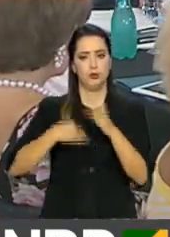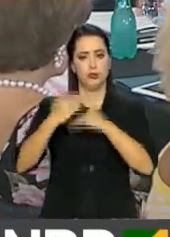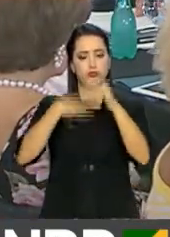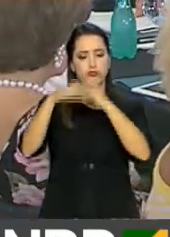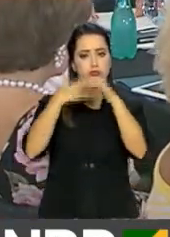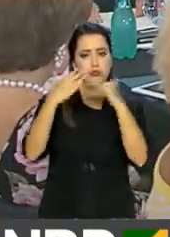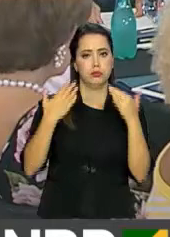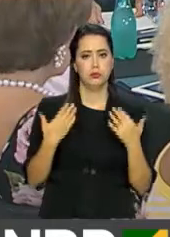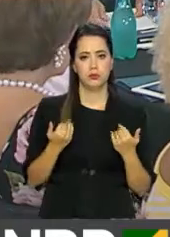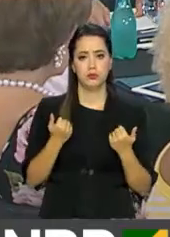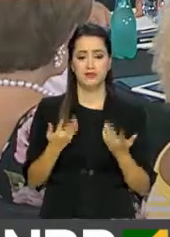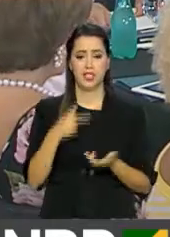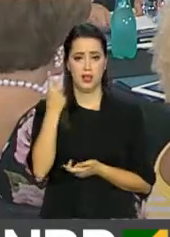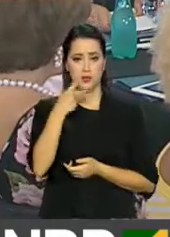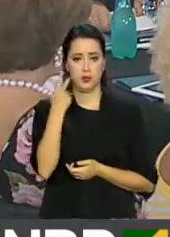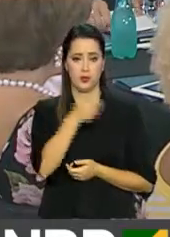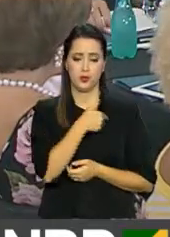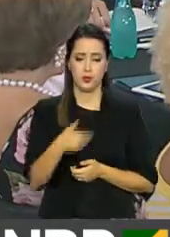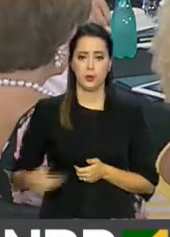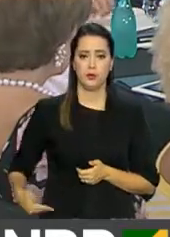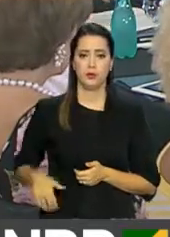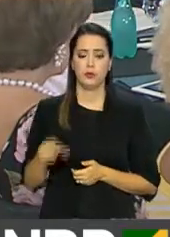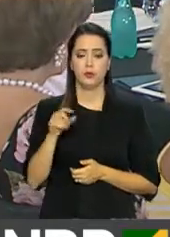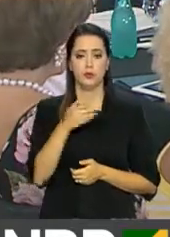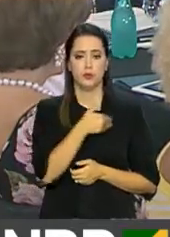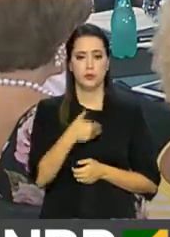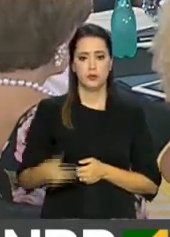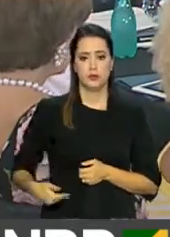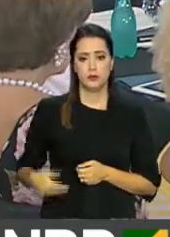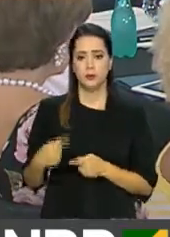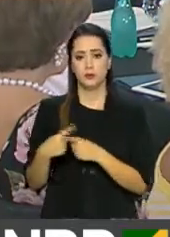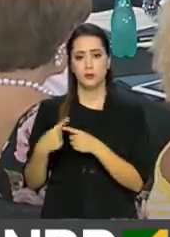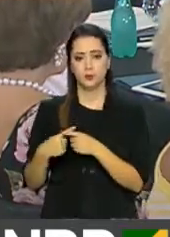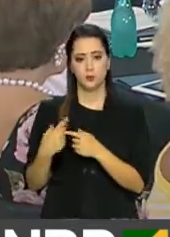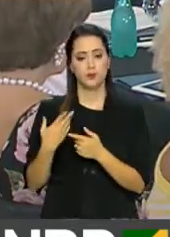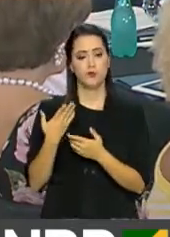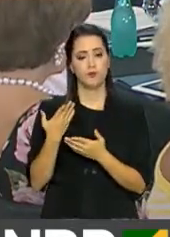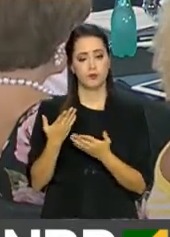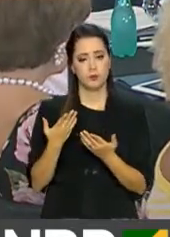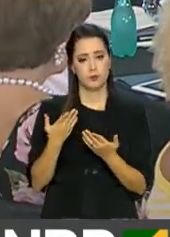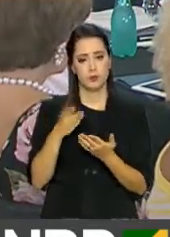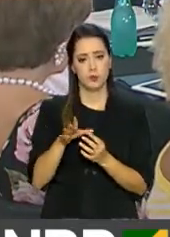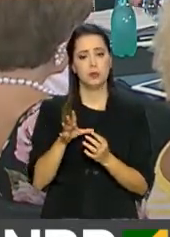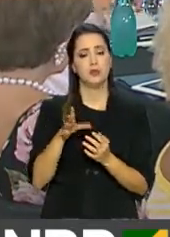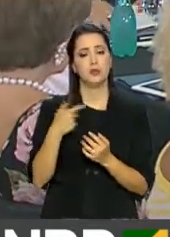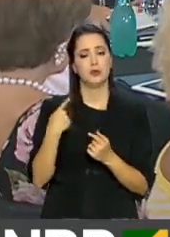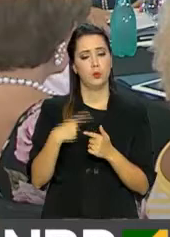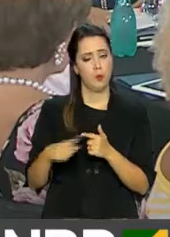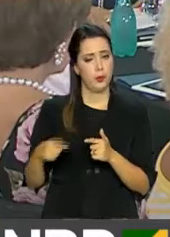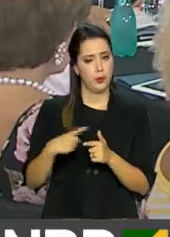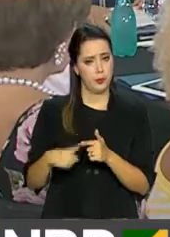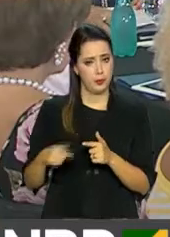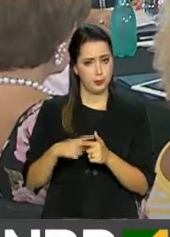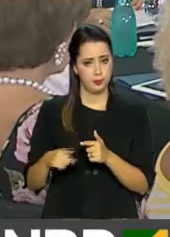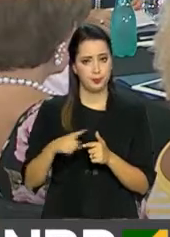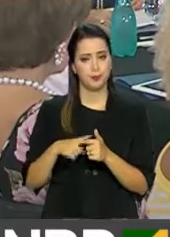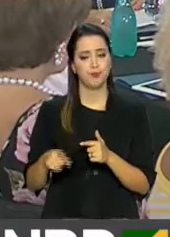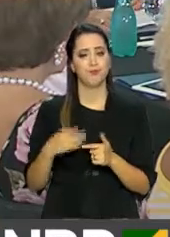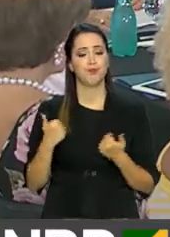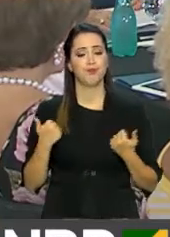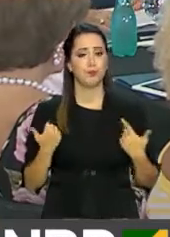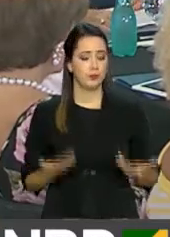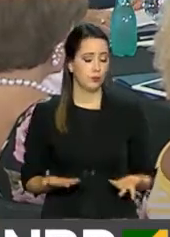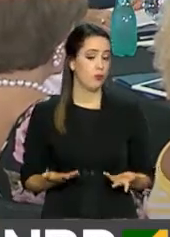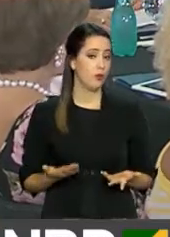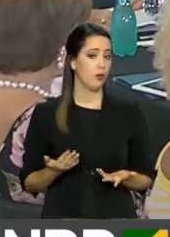e as políticas públicas em razão disso estavam seriamente ameaçadas